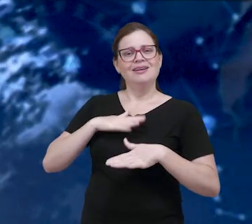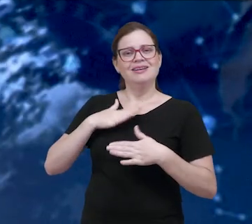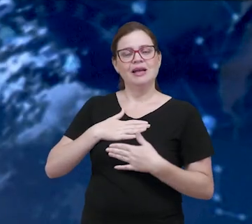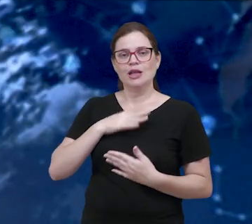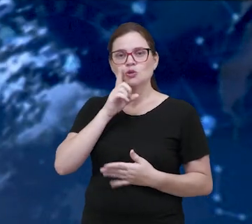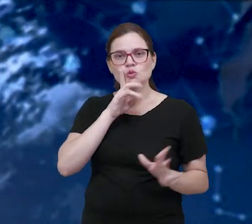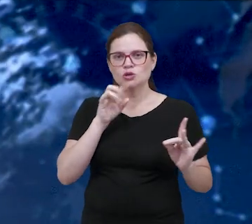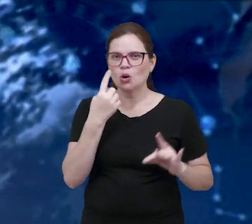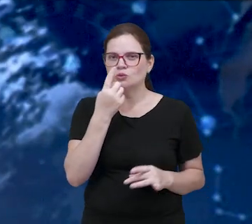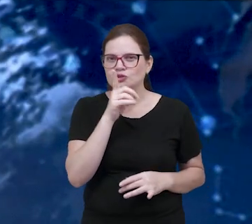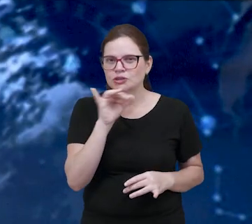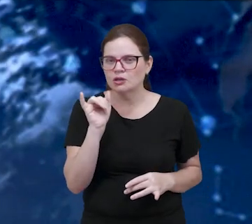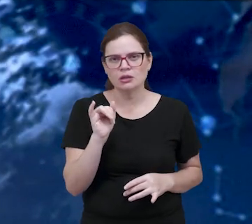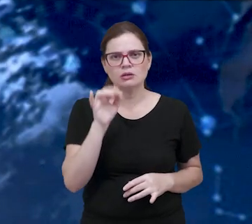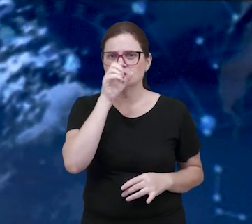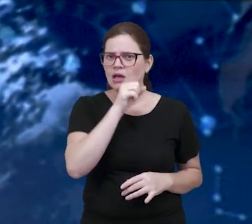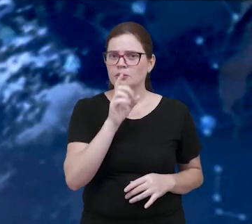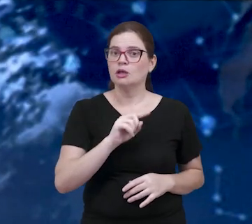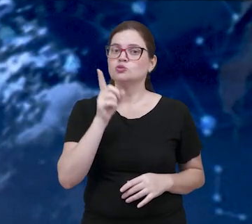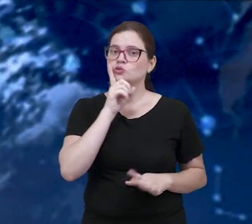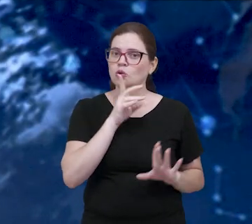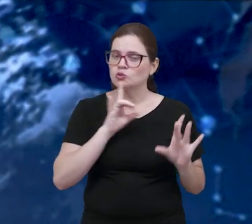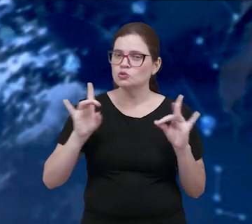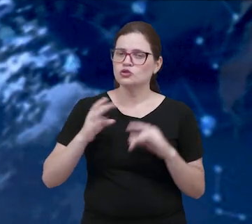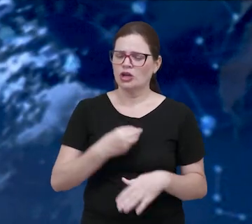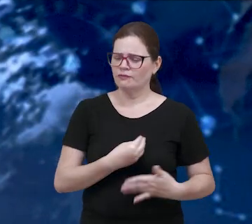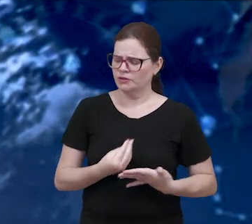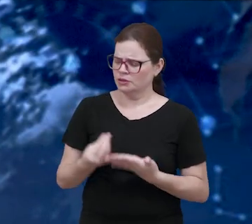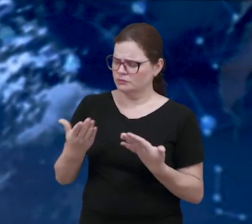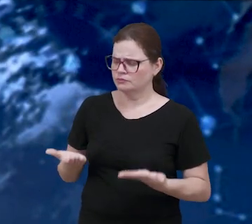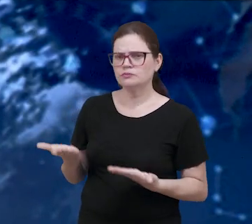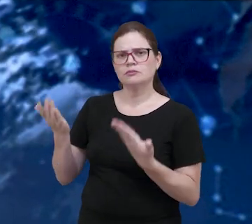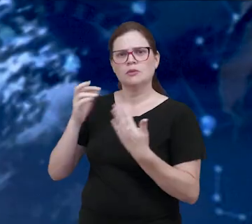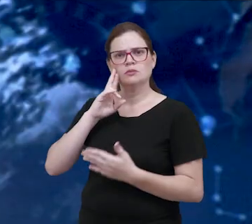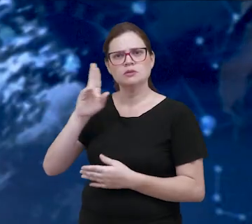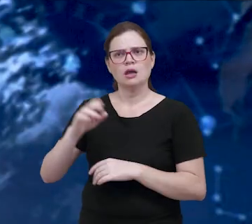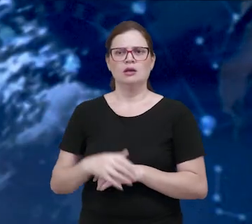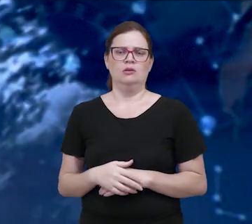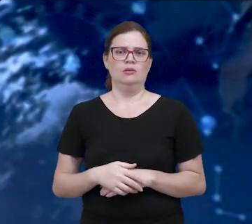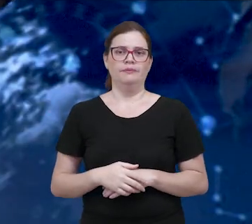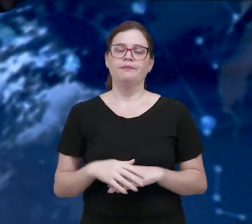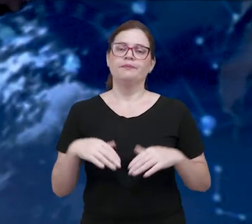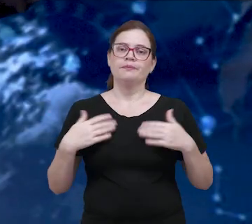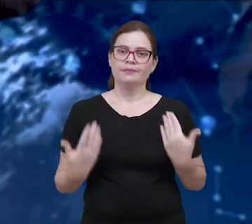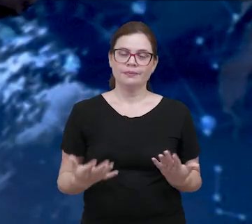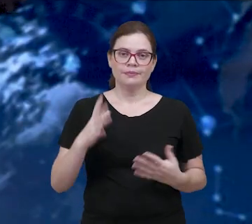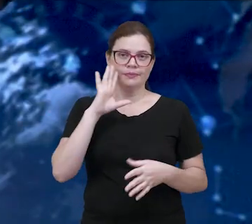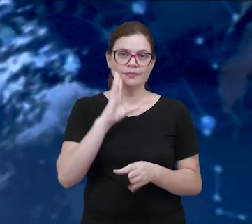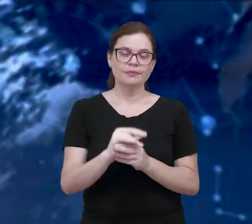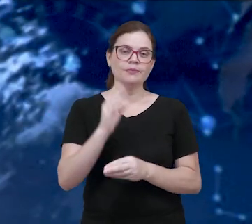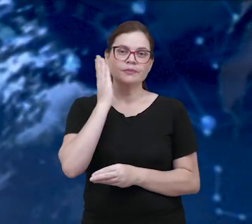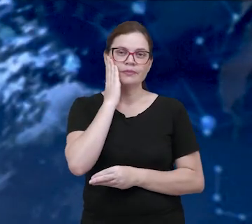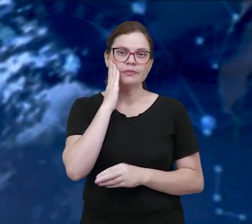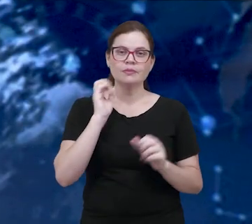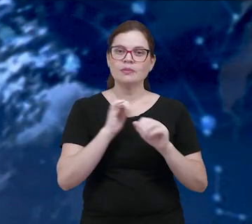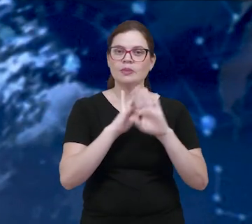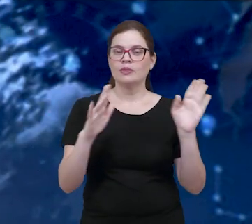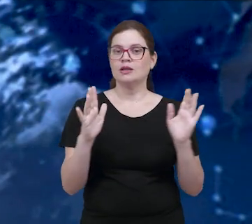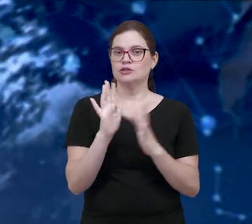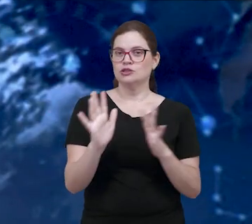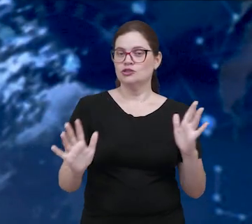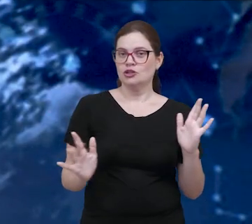dia você tem que estar guardando para Deus esses dias. Então, considerando isso, havendo Jesus